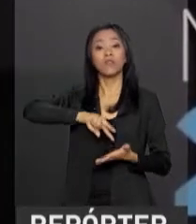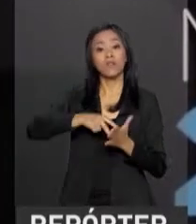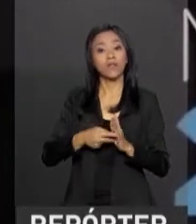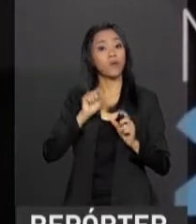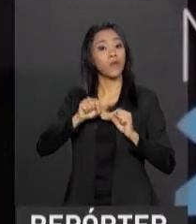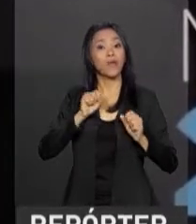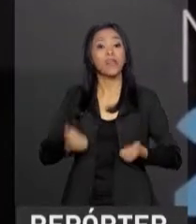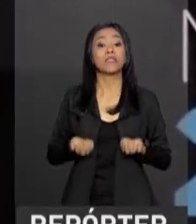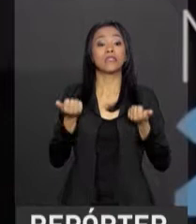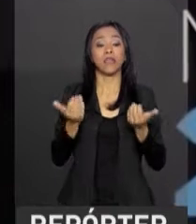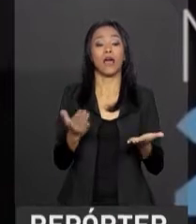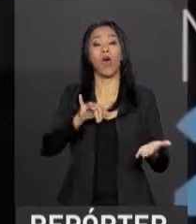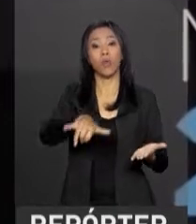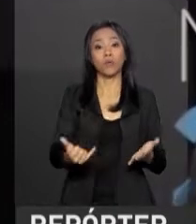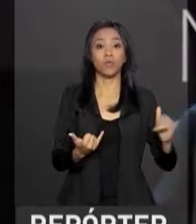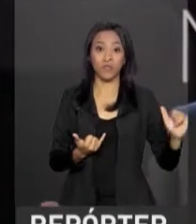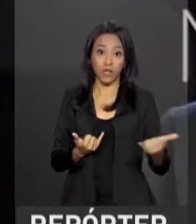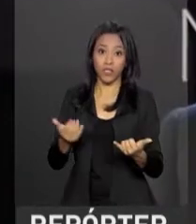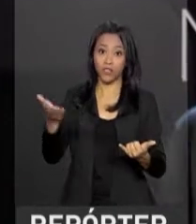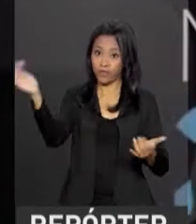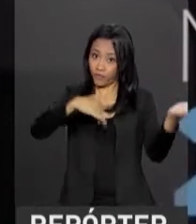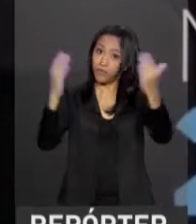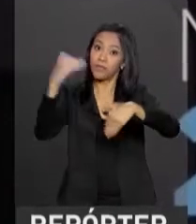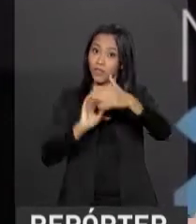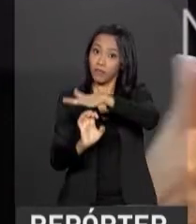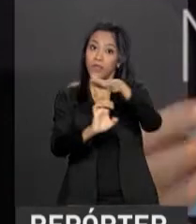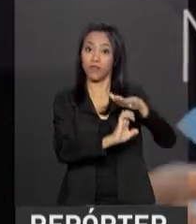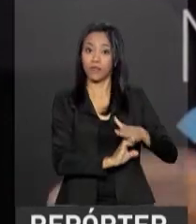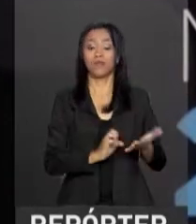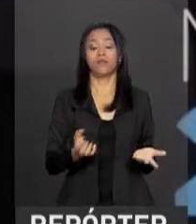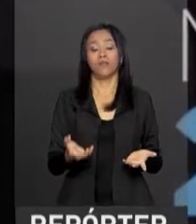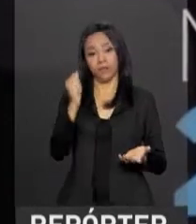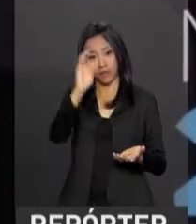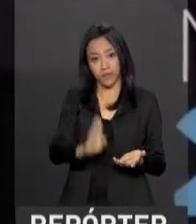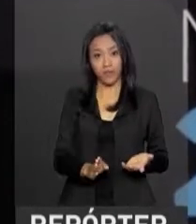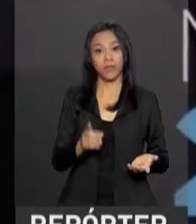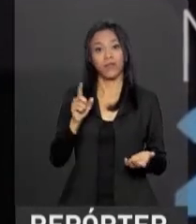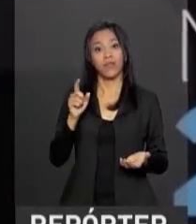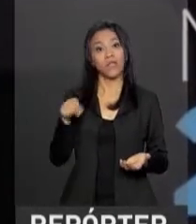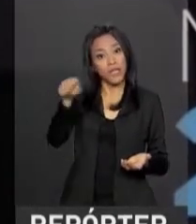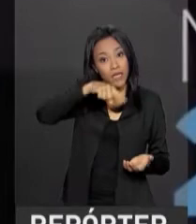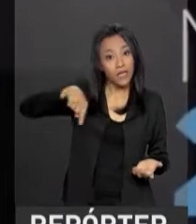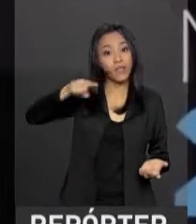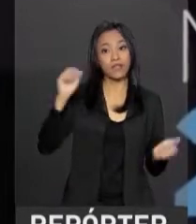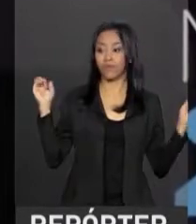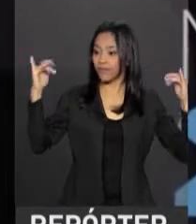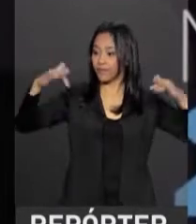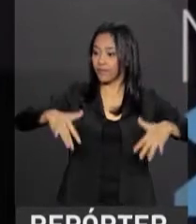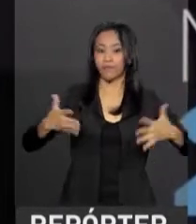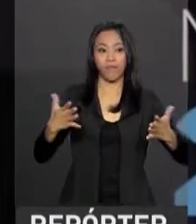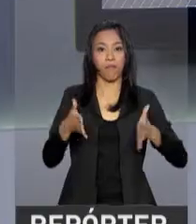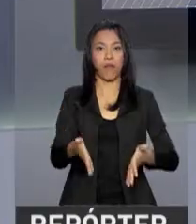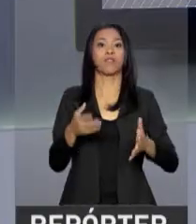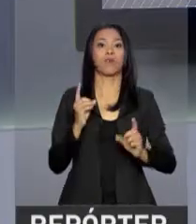oportunidade de investimento e que é o mais importante do ponto de vista de todos os gestores que estão aqui participando do